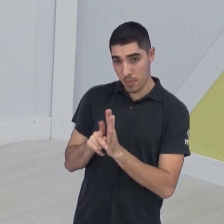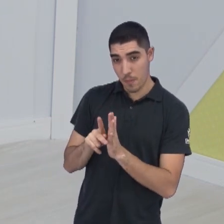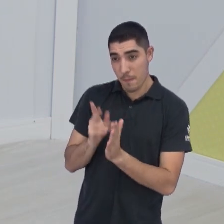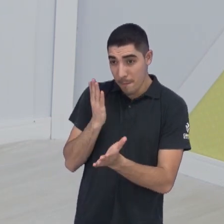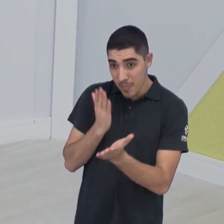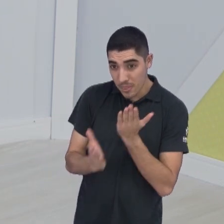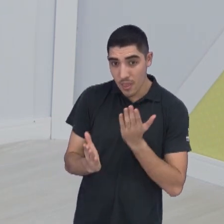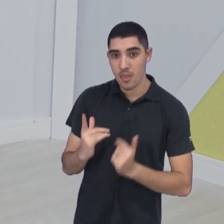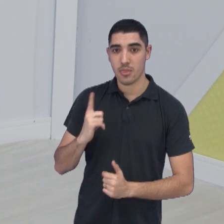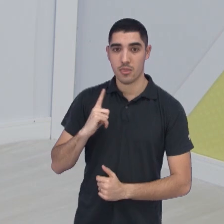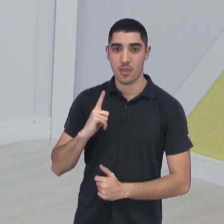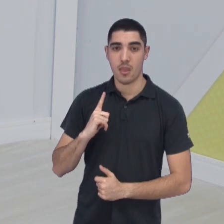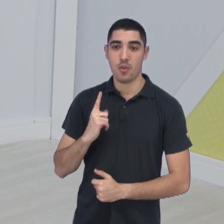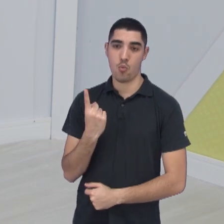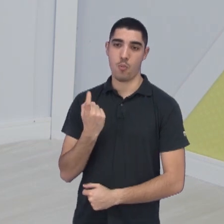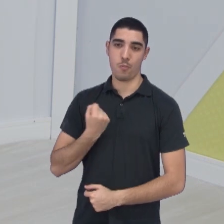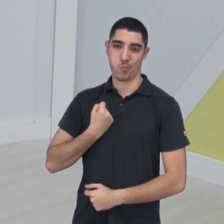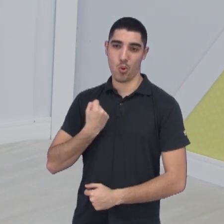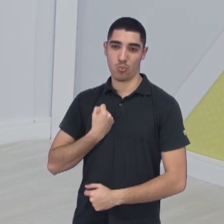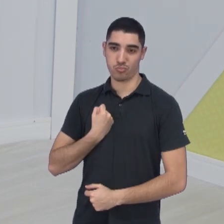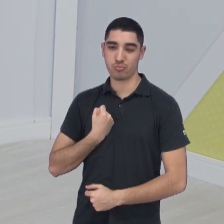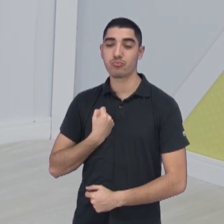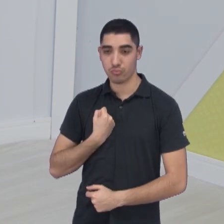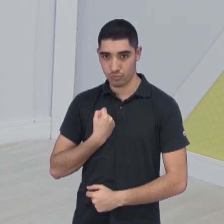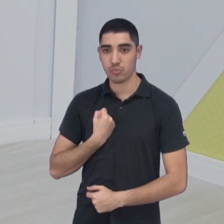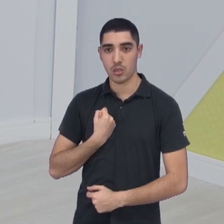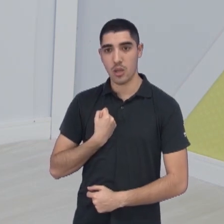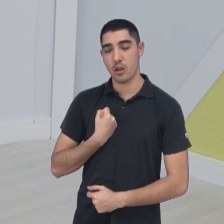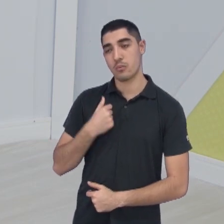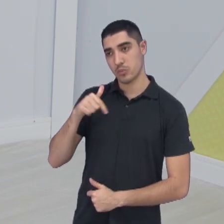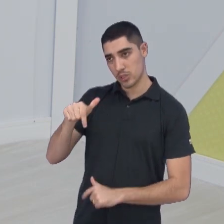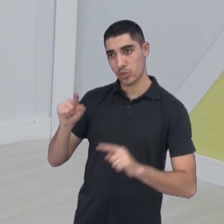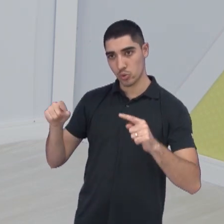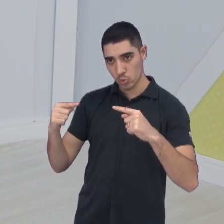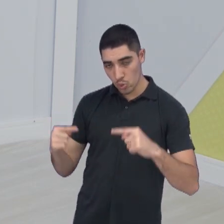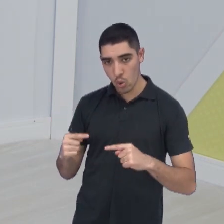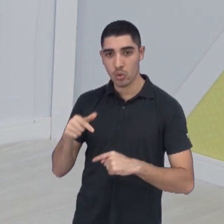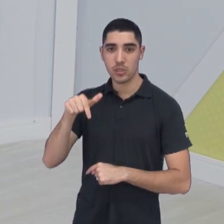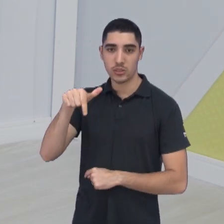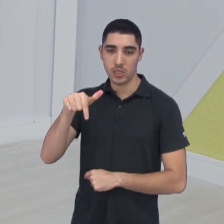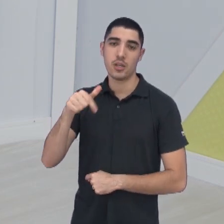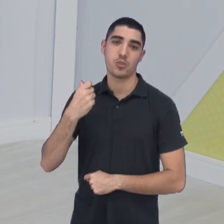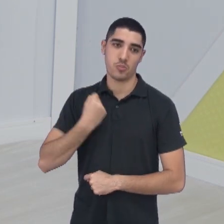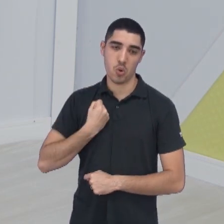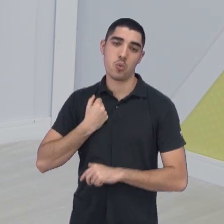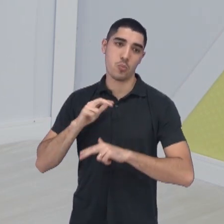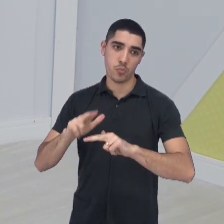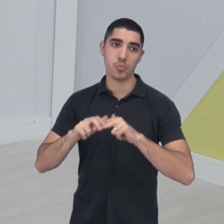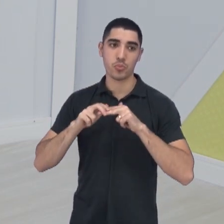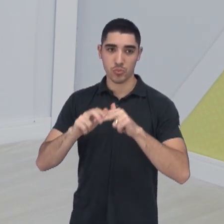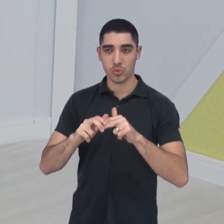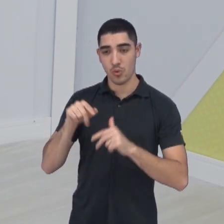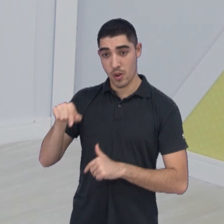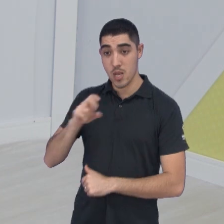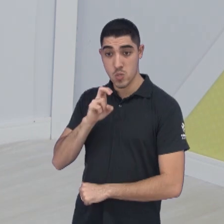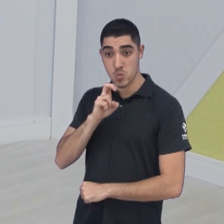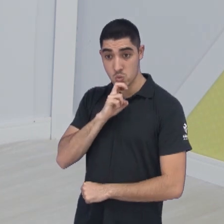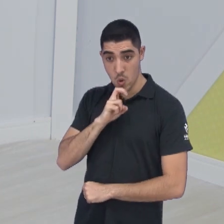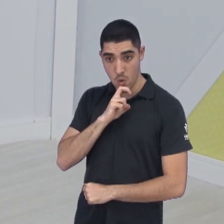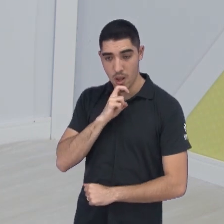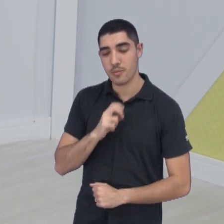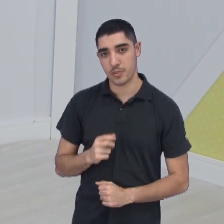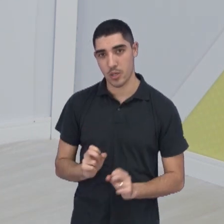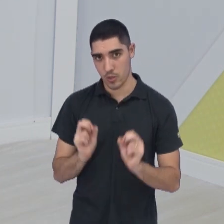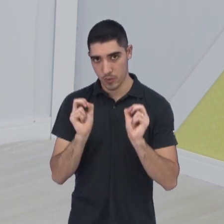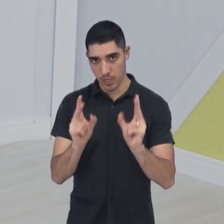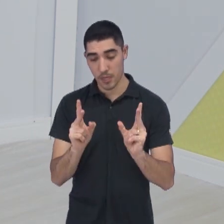isso que o Liga Sorocabana tem 7 pontos, 7 jogos, 7 derrotas, 7 pontos para a equipe do Liga Sorocabana, que ainda não venceu,